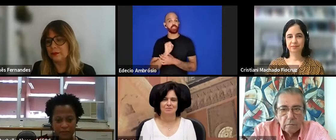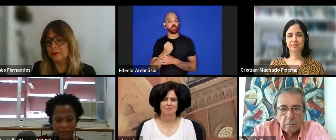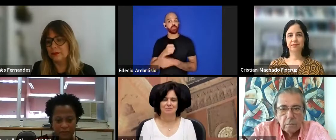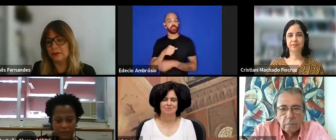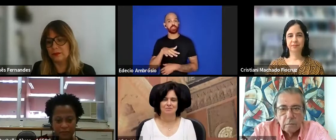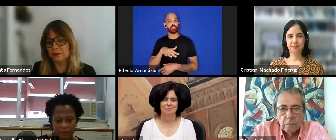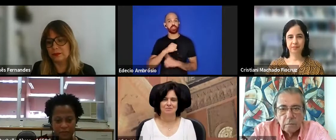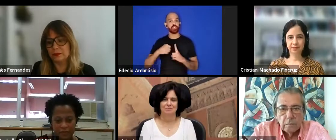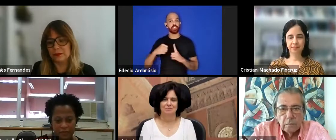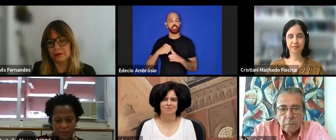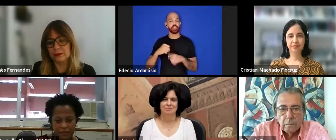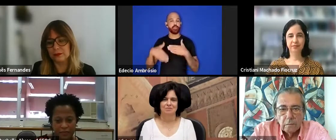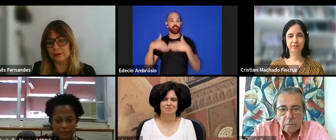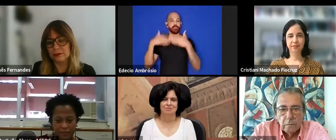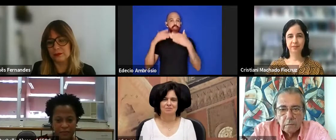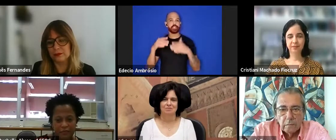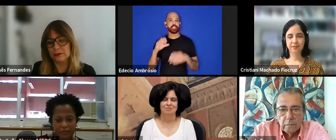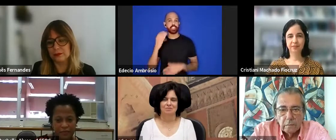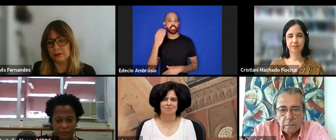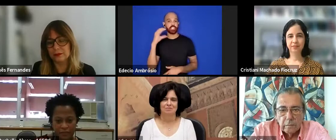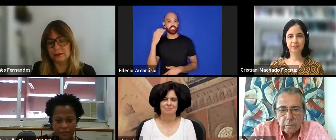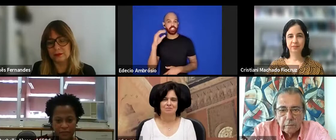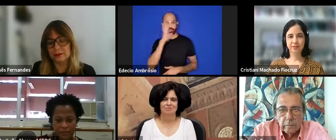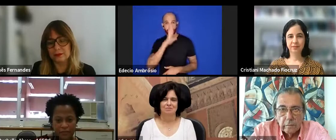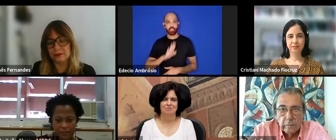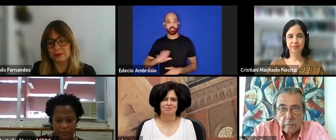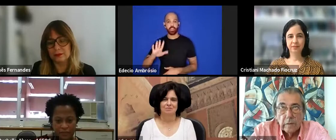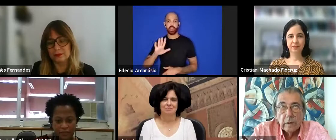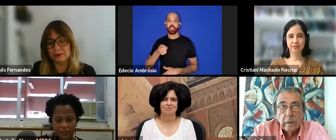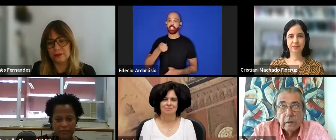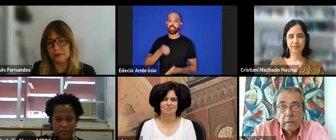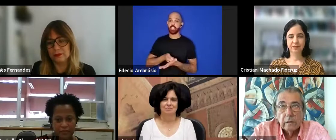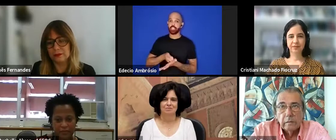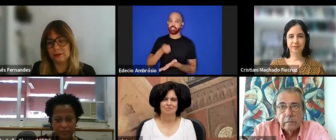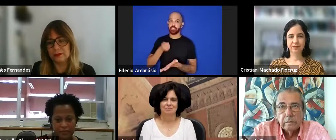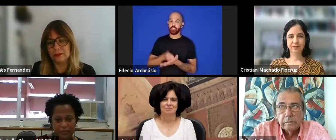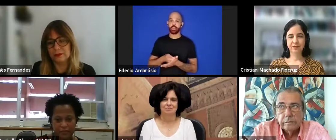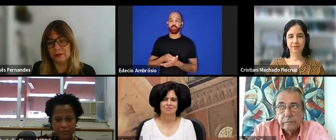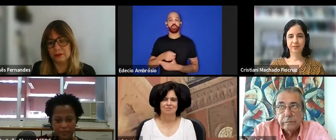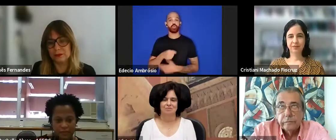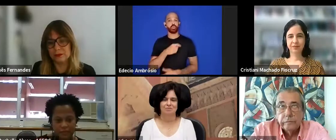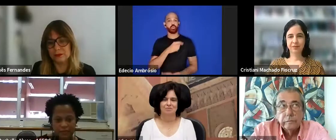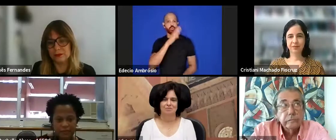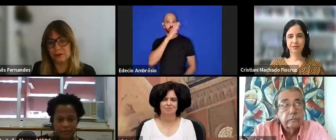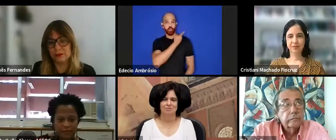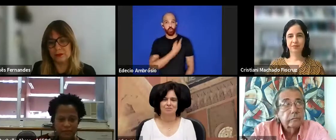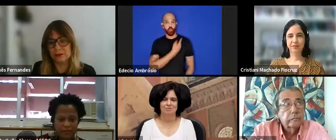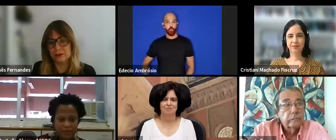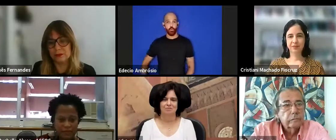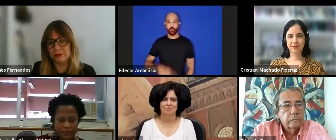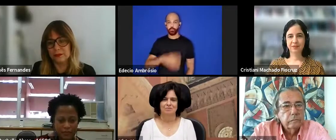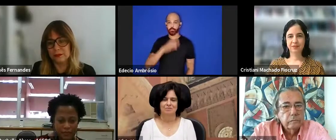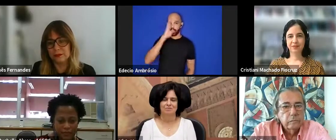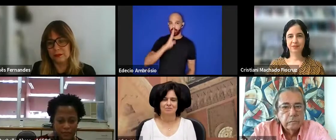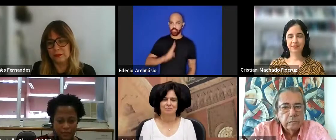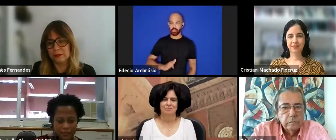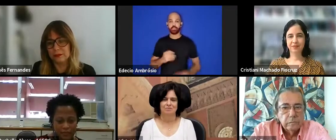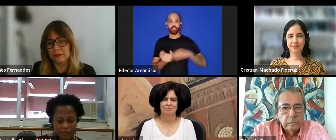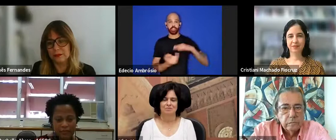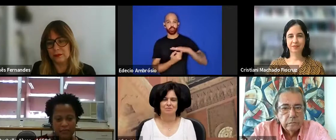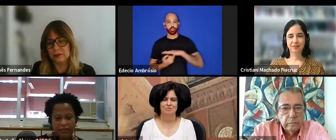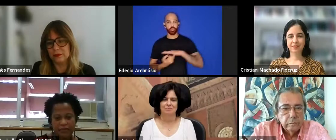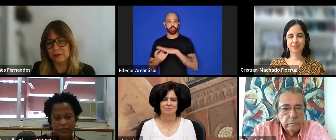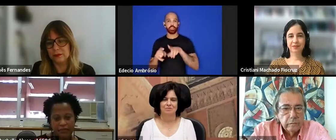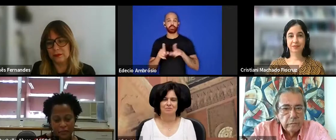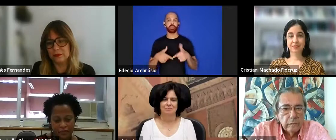Científico Nacional são deveres do Estado brasileiro, através das suas instituições e através dos seus agentes